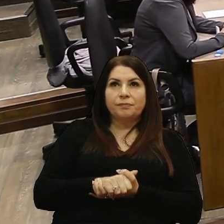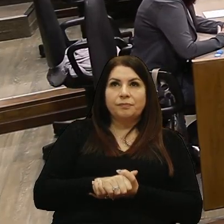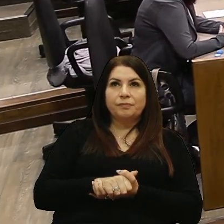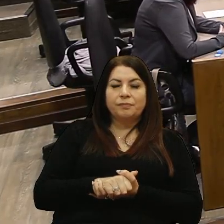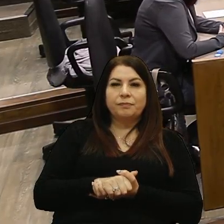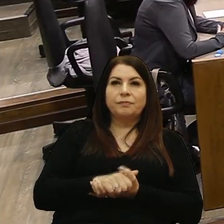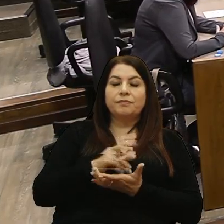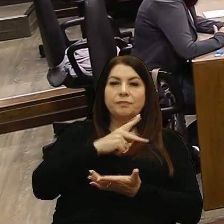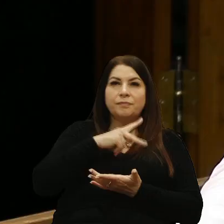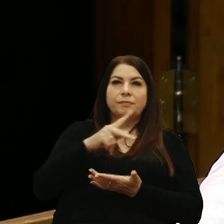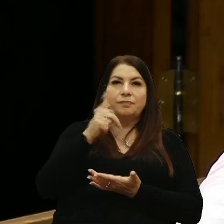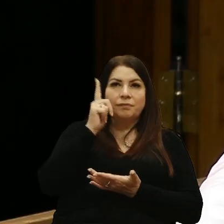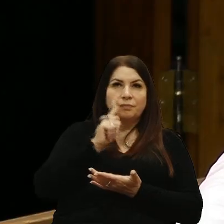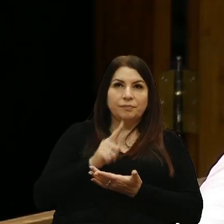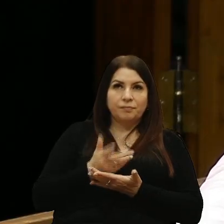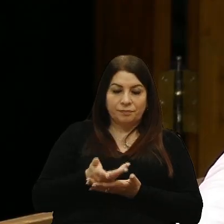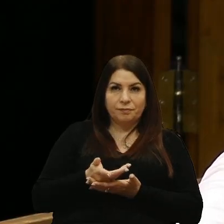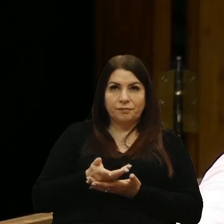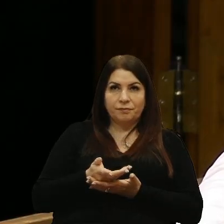Presidente Lucas,